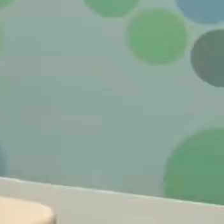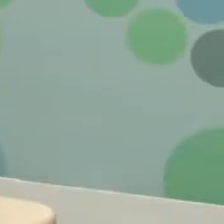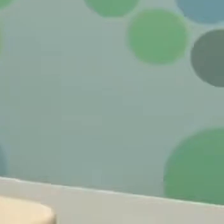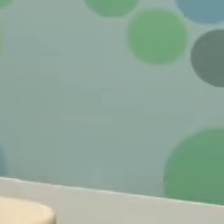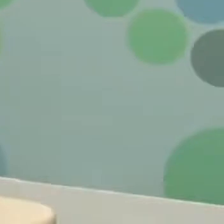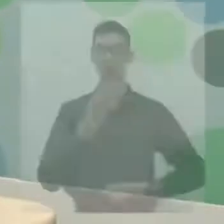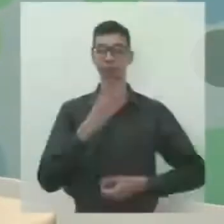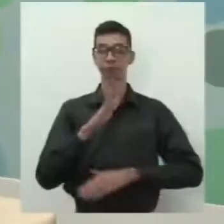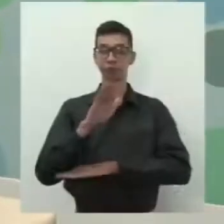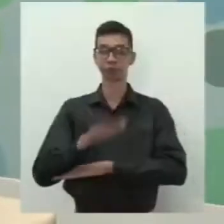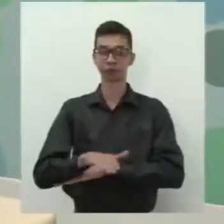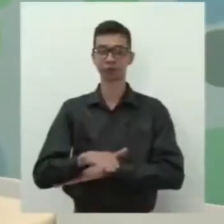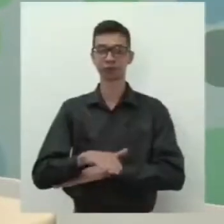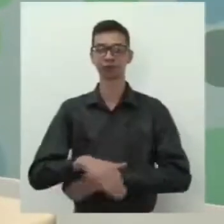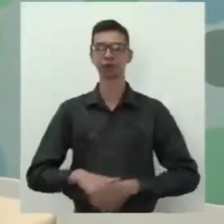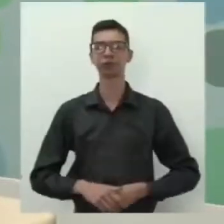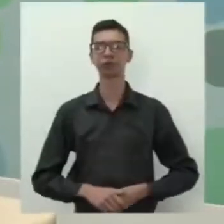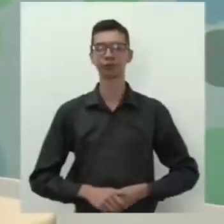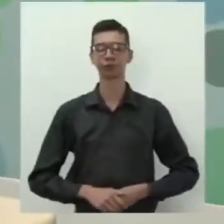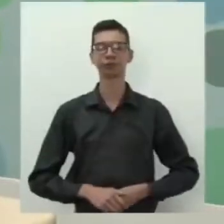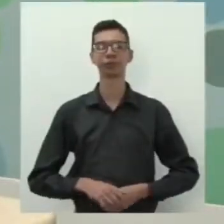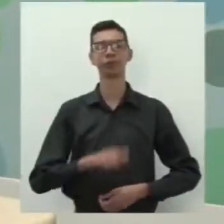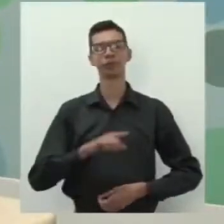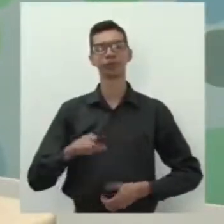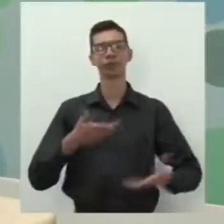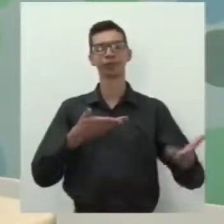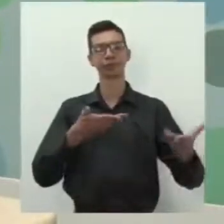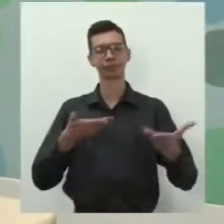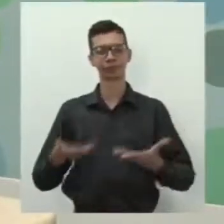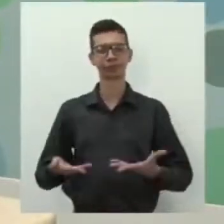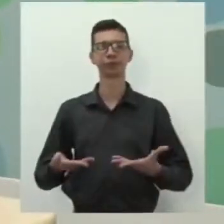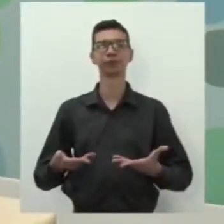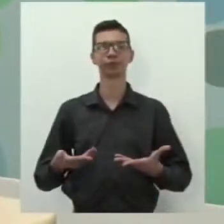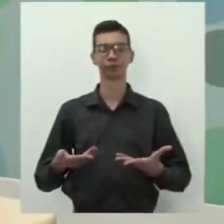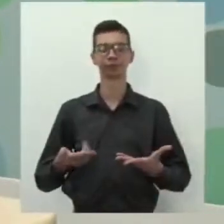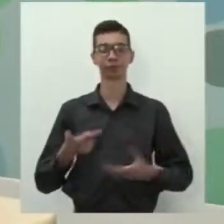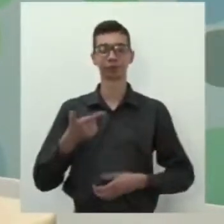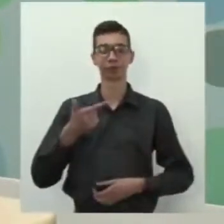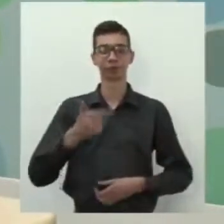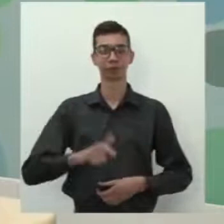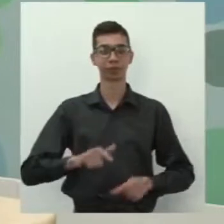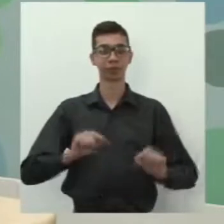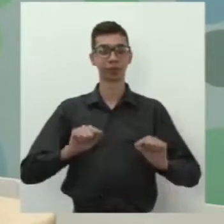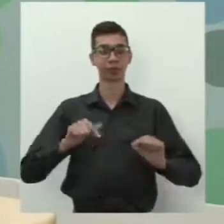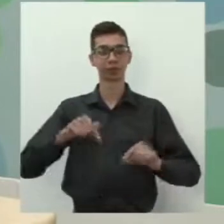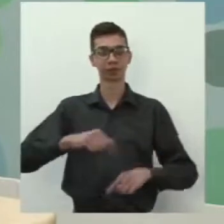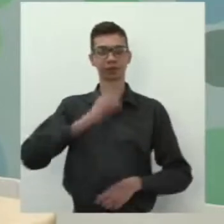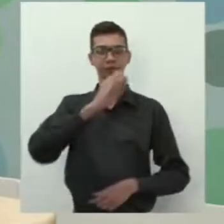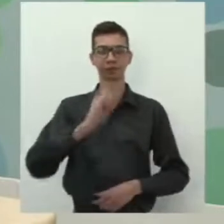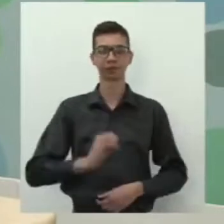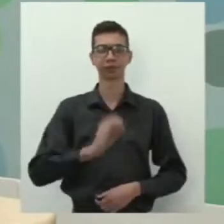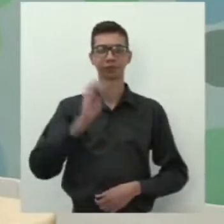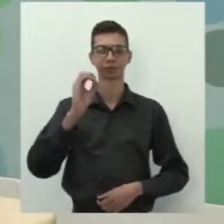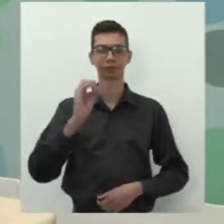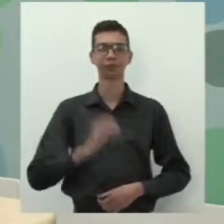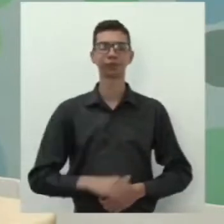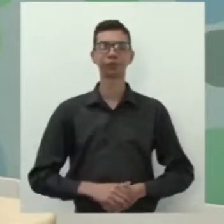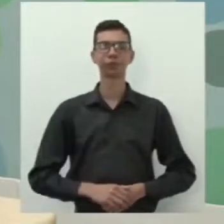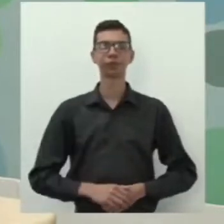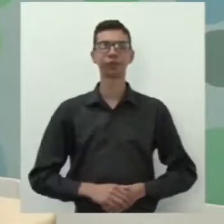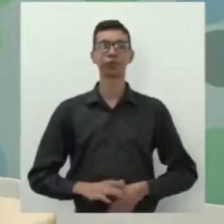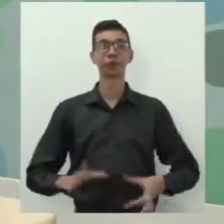Boa tarde, servidores, sejam todos bem-vindos aqui a mais uma formação nossa aqui do Centro de Mídias, junto com a nossa